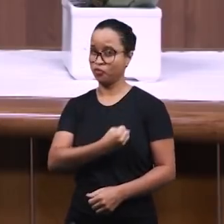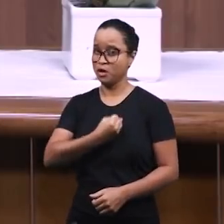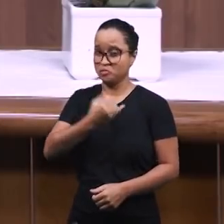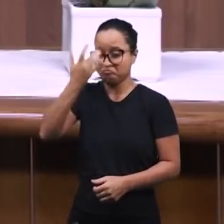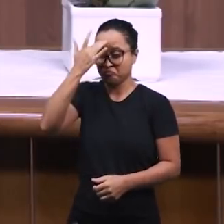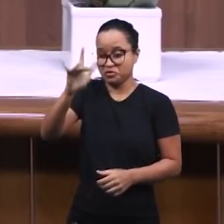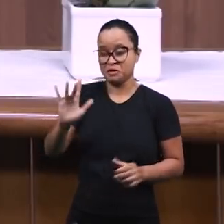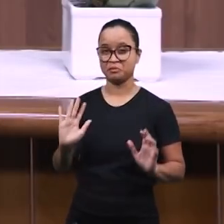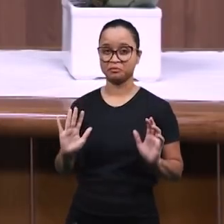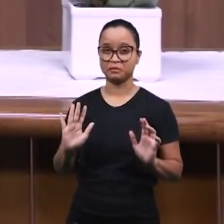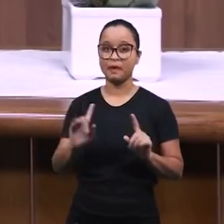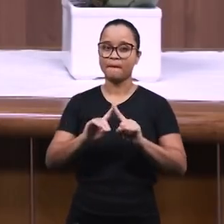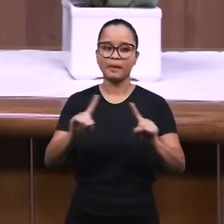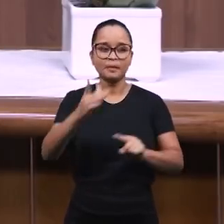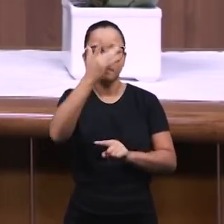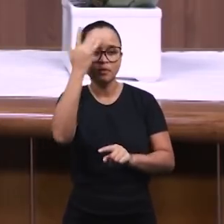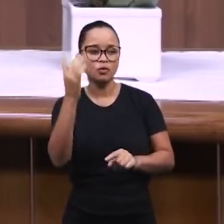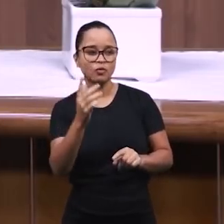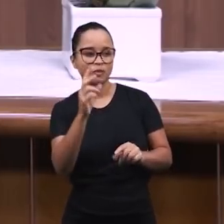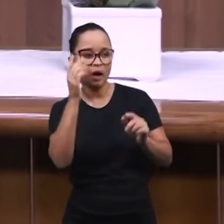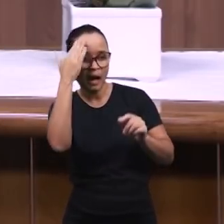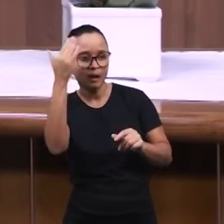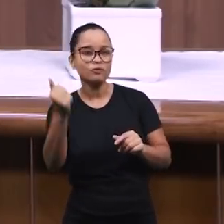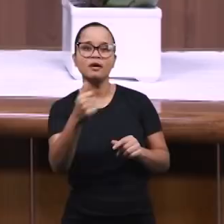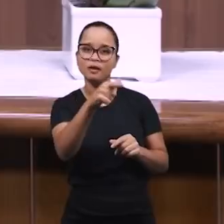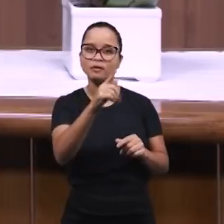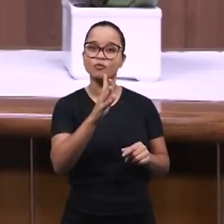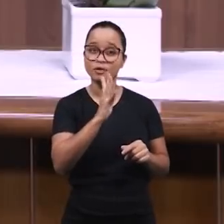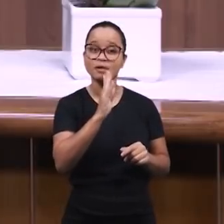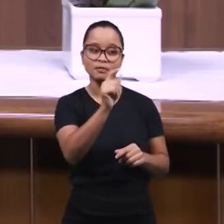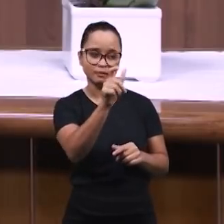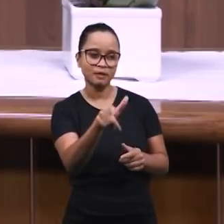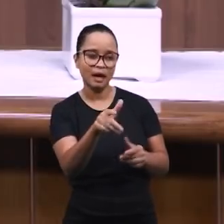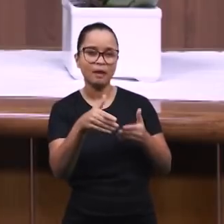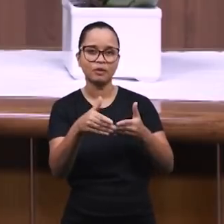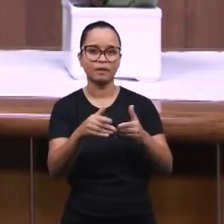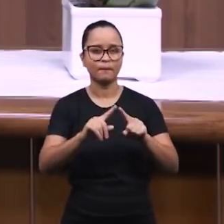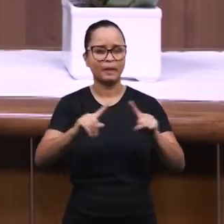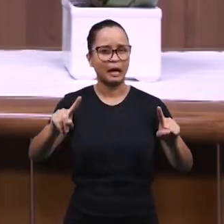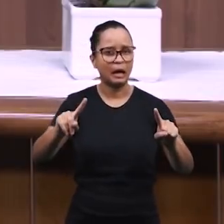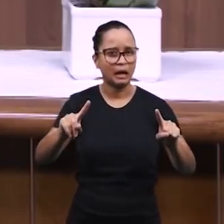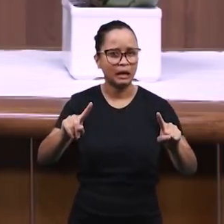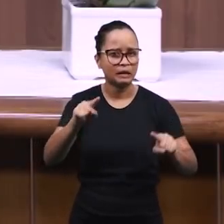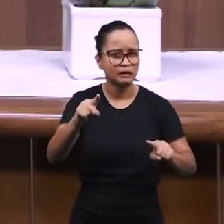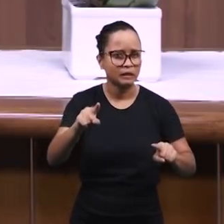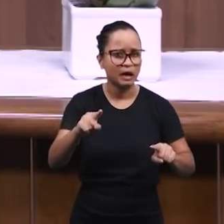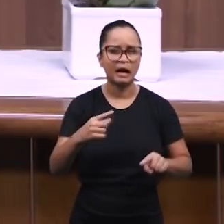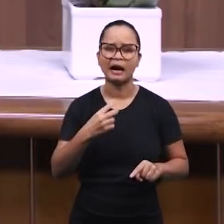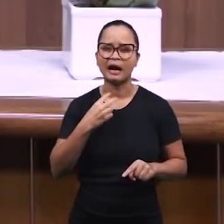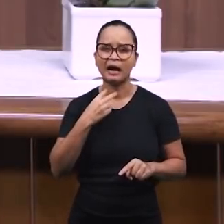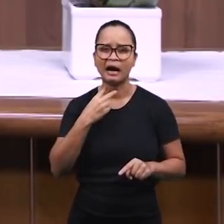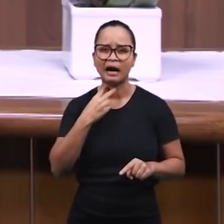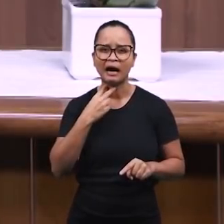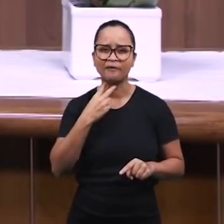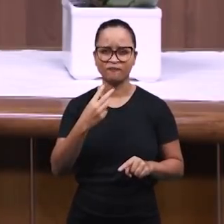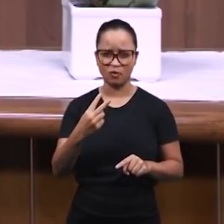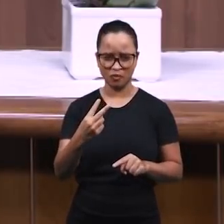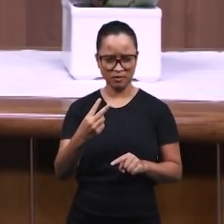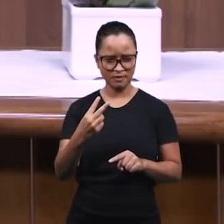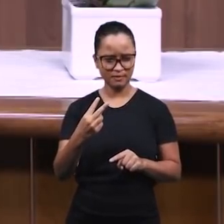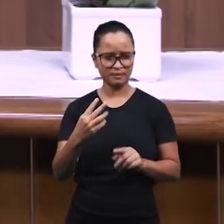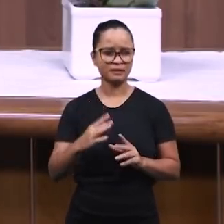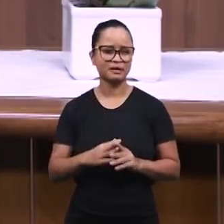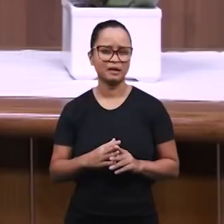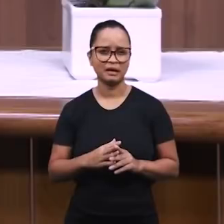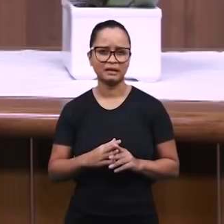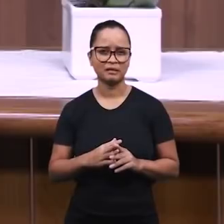Não sabemos. A pessoa podia identificar, olha, aquele barco eu sei de quem é. Mas a voz que vem daquele barco